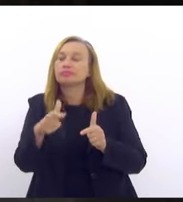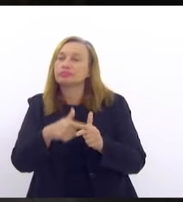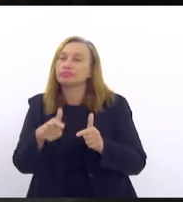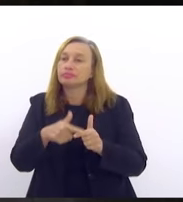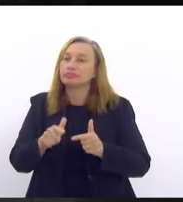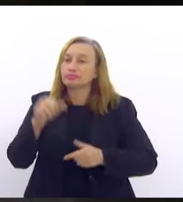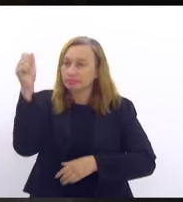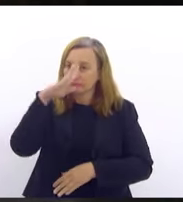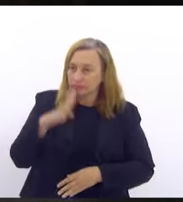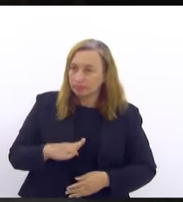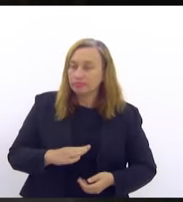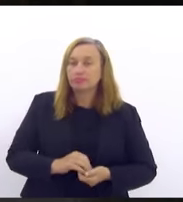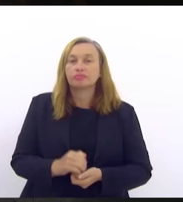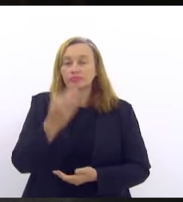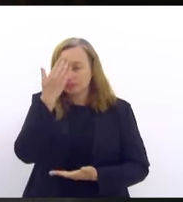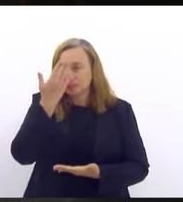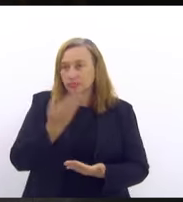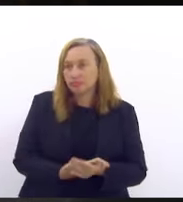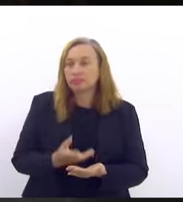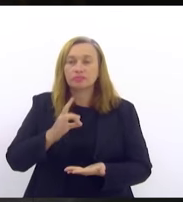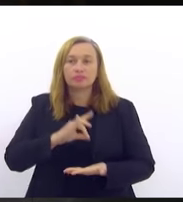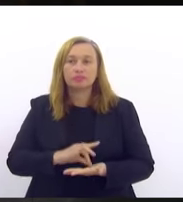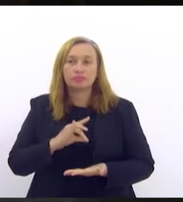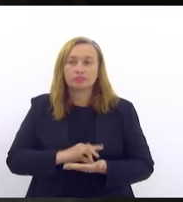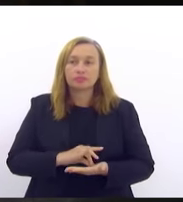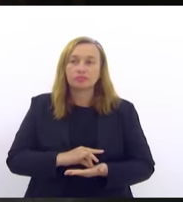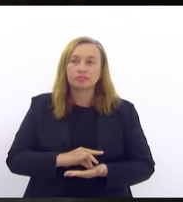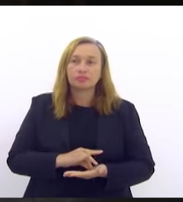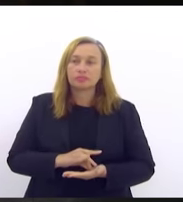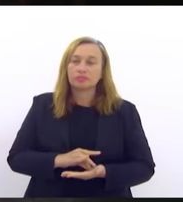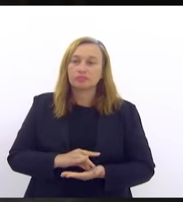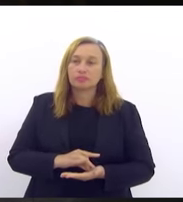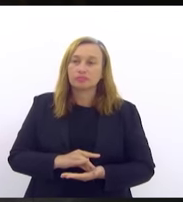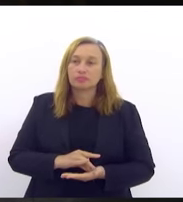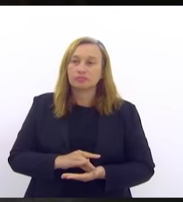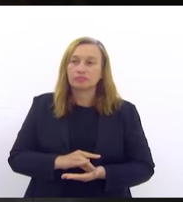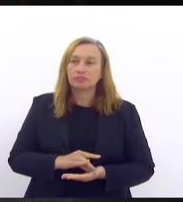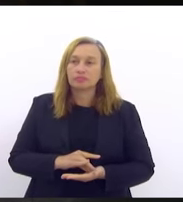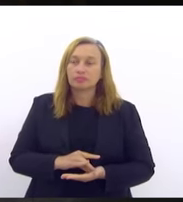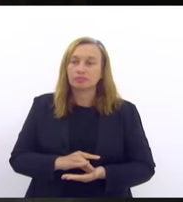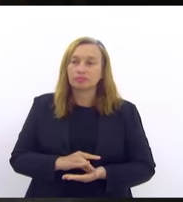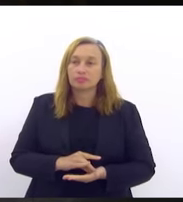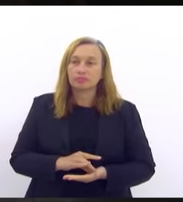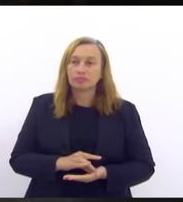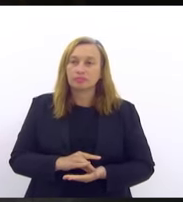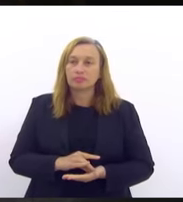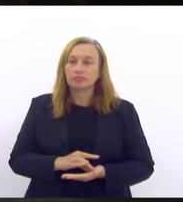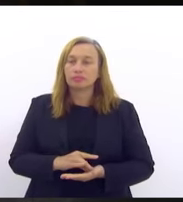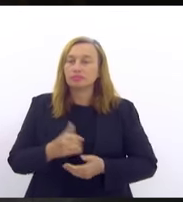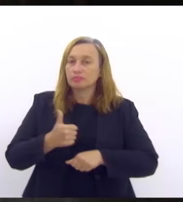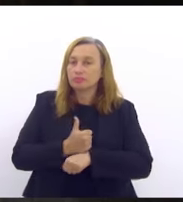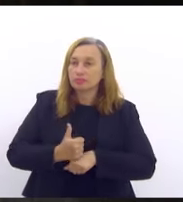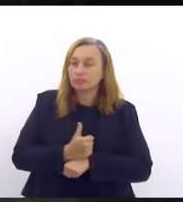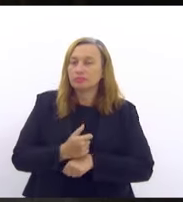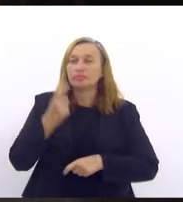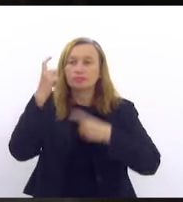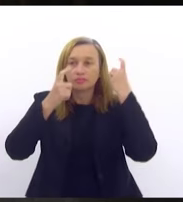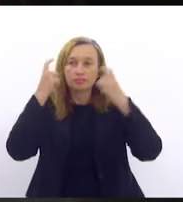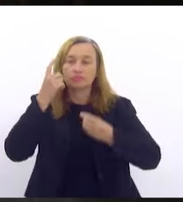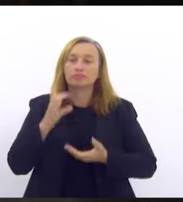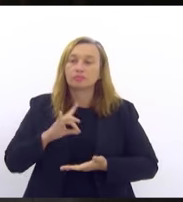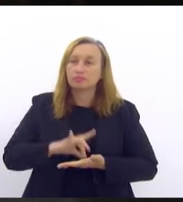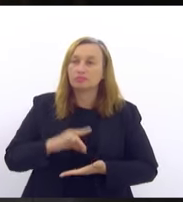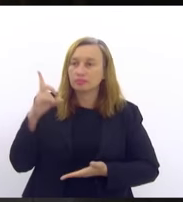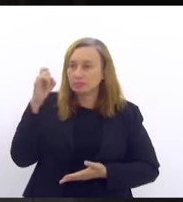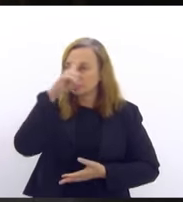brasileira e creio que o verdadeiro magistrado é aquele que se preocupa de amente com a realidade